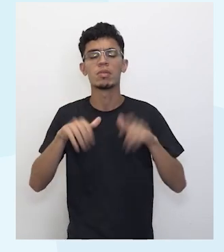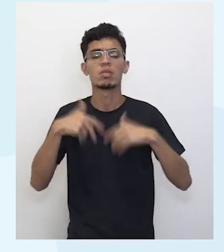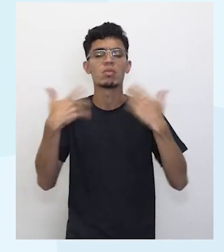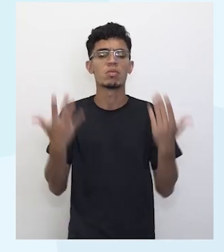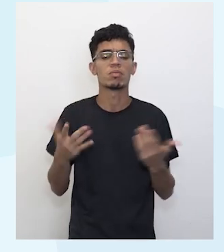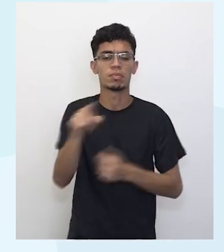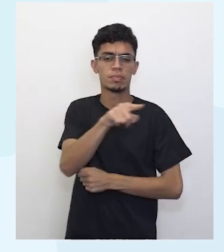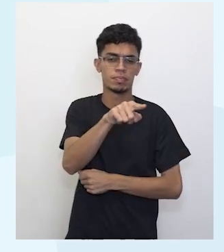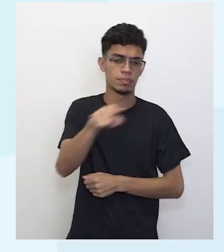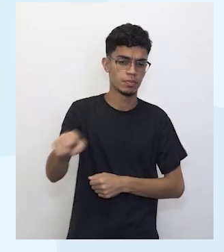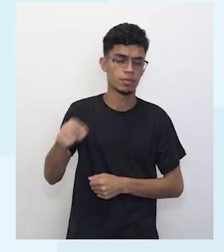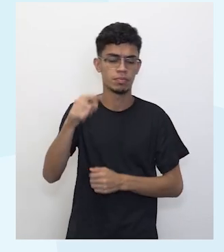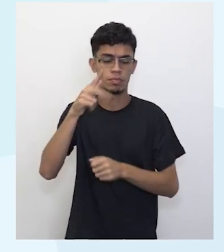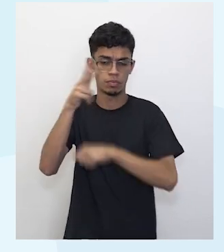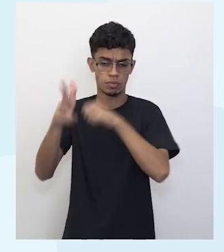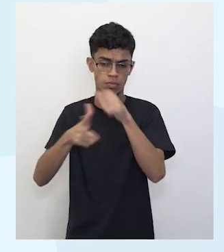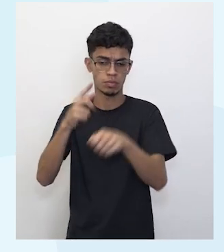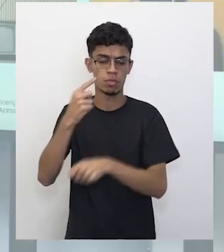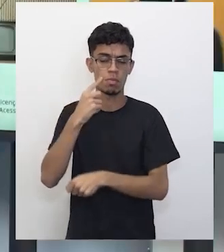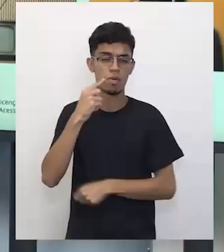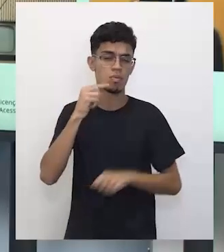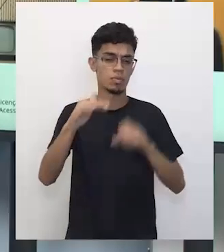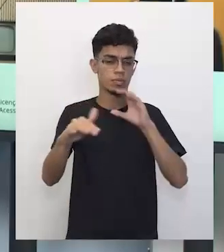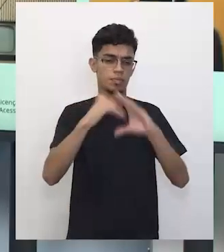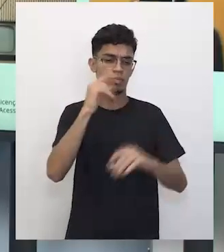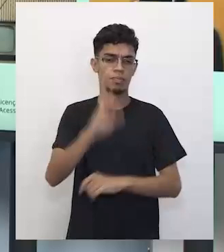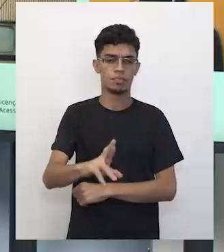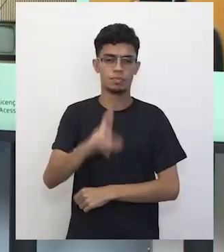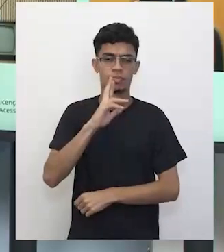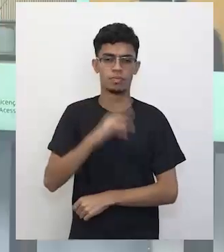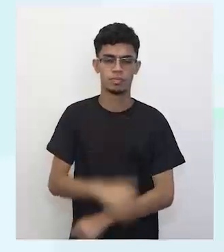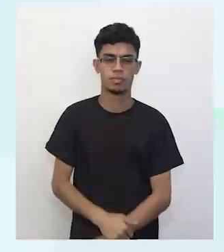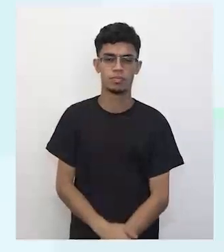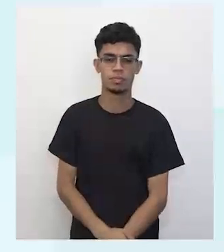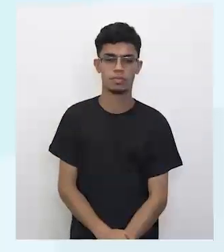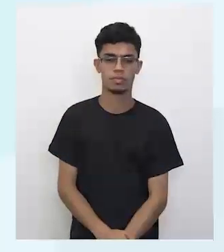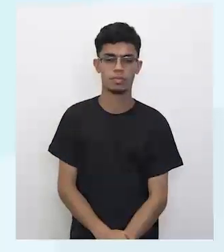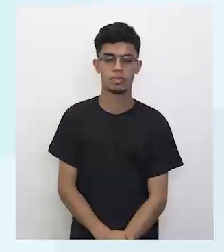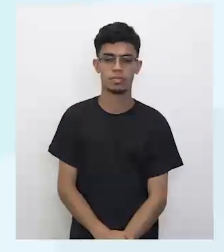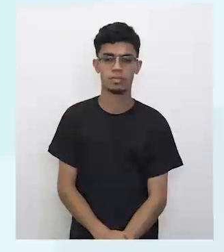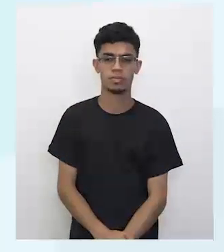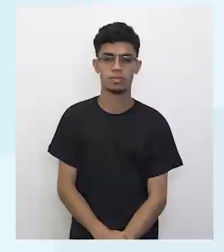Enquanto vocês veem o vídeo, contem aí pra gente.